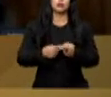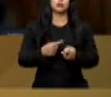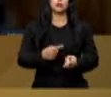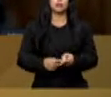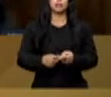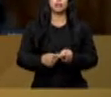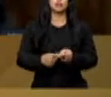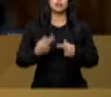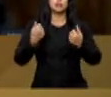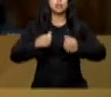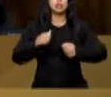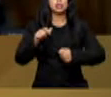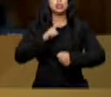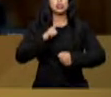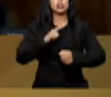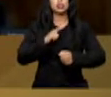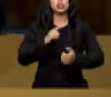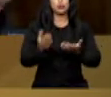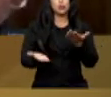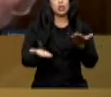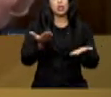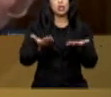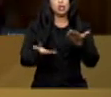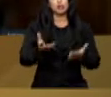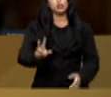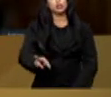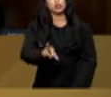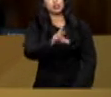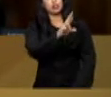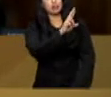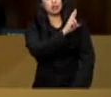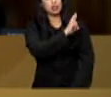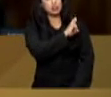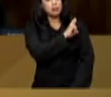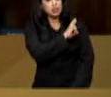de um equilíbrio possível e necessário entre responsabilidade